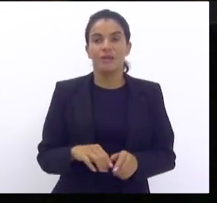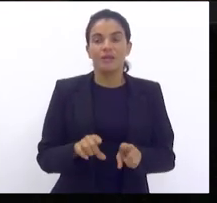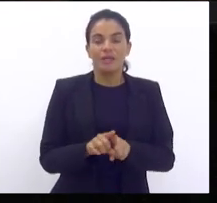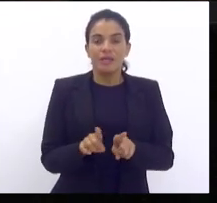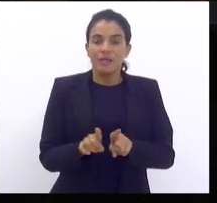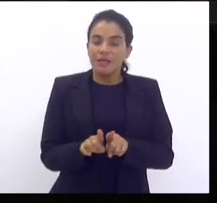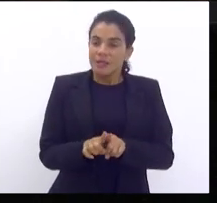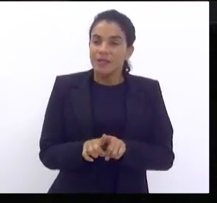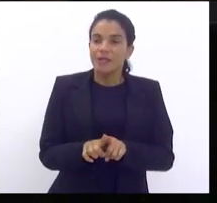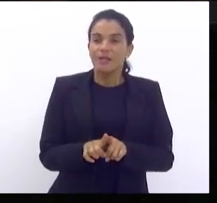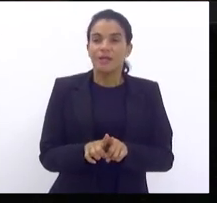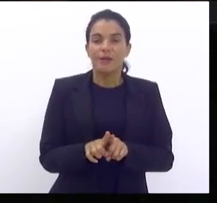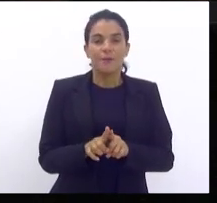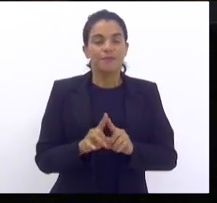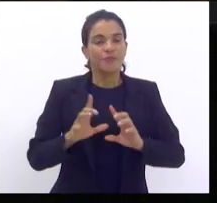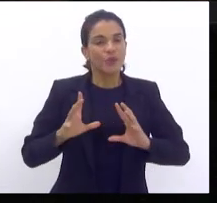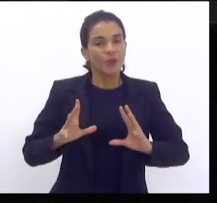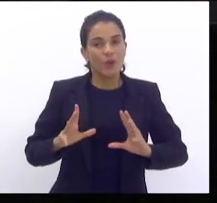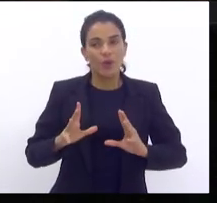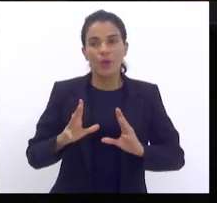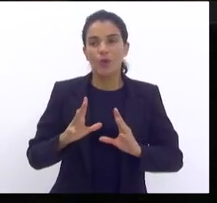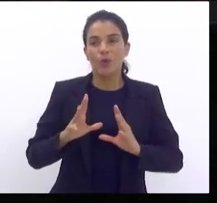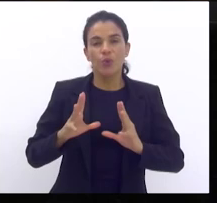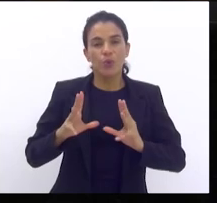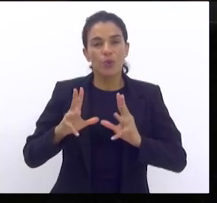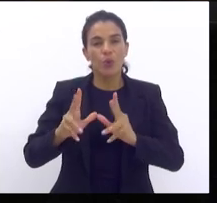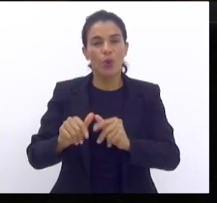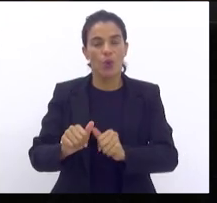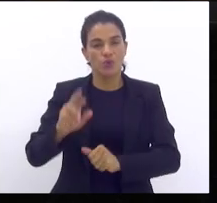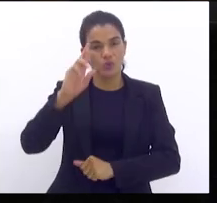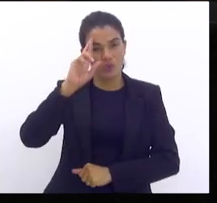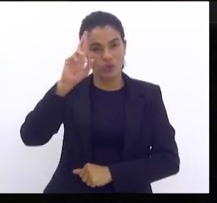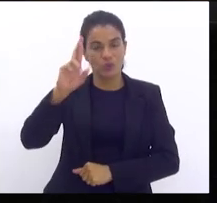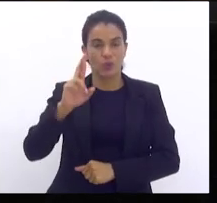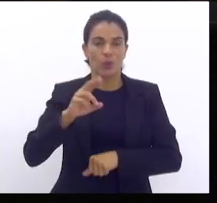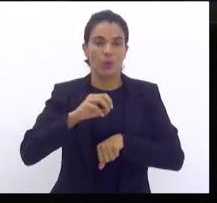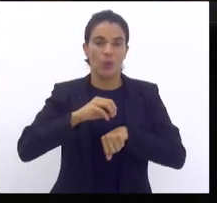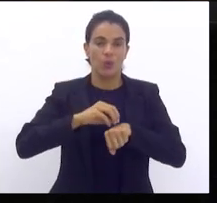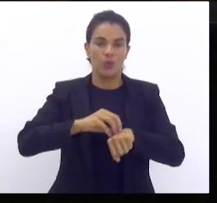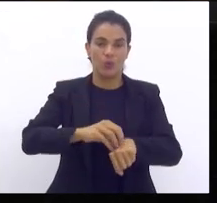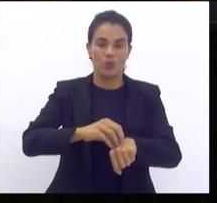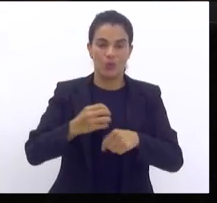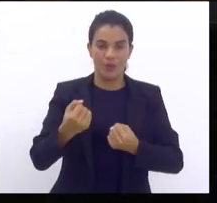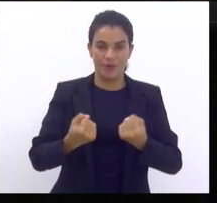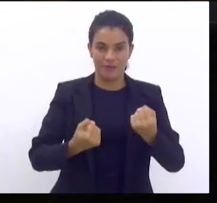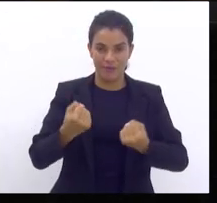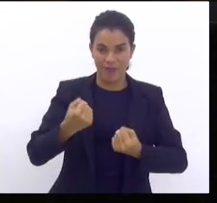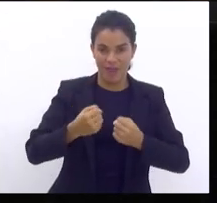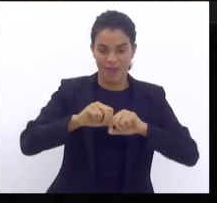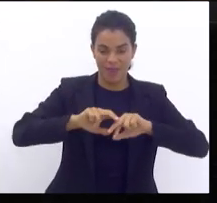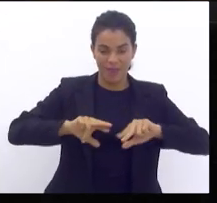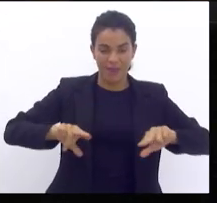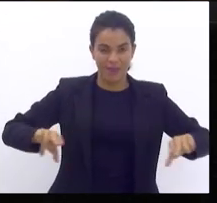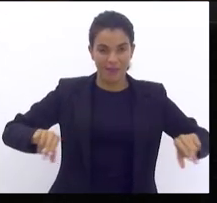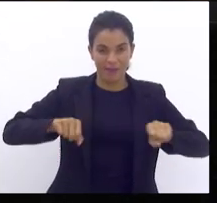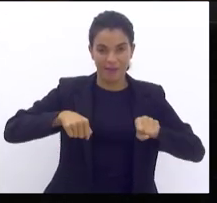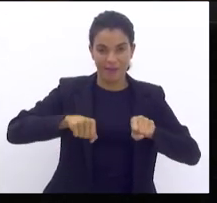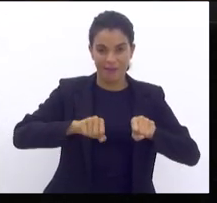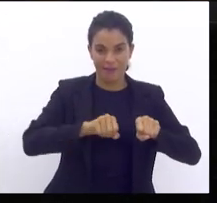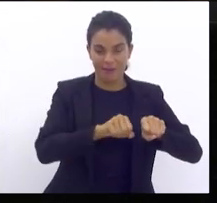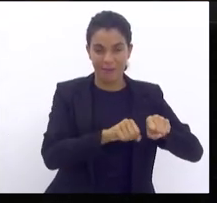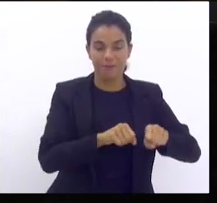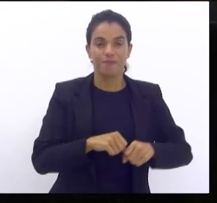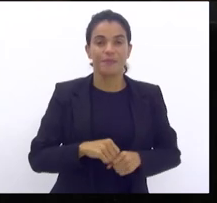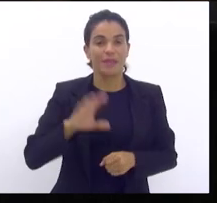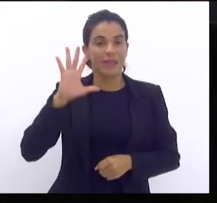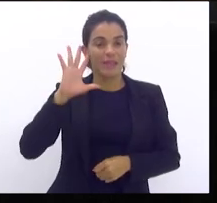ocorre com todos os proprietários de veículo e recente decisão do